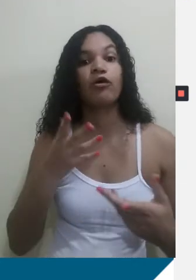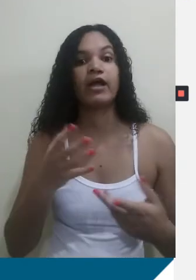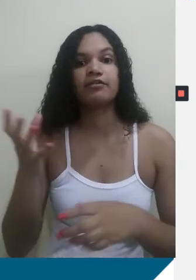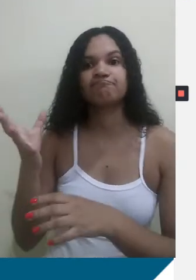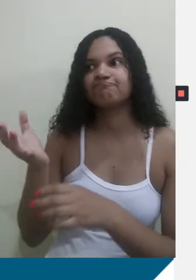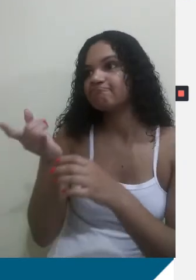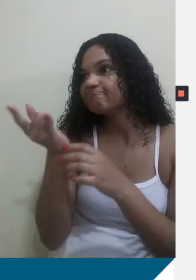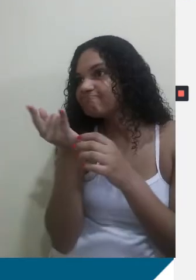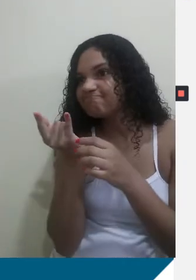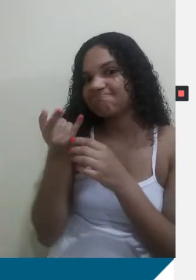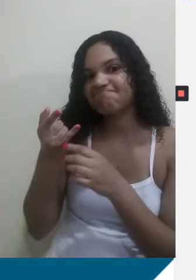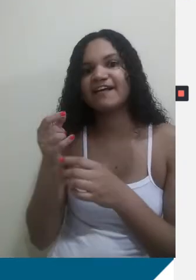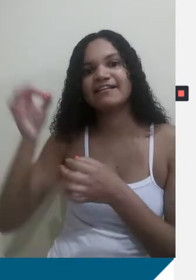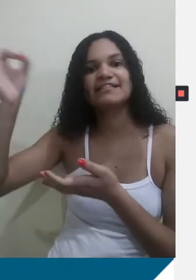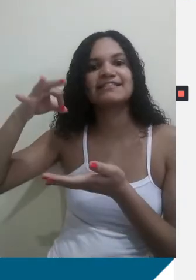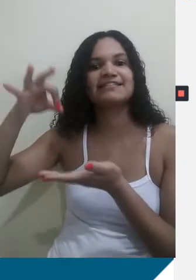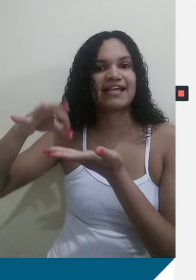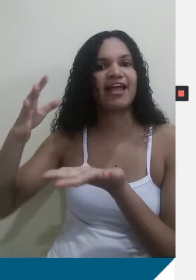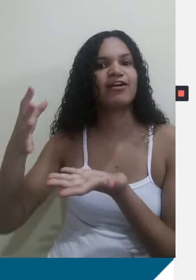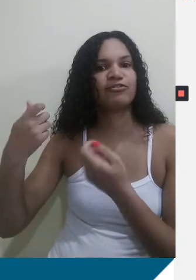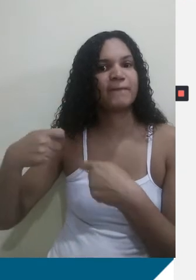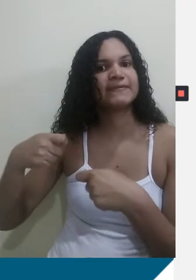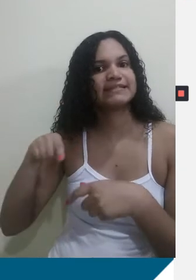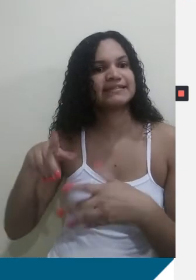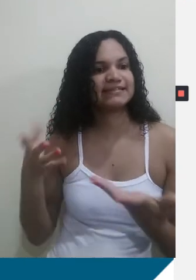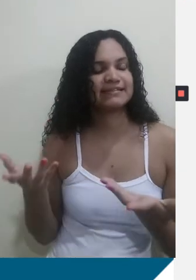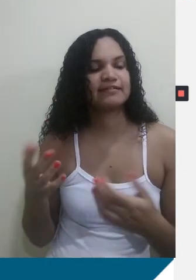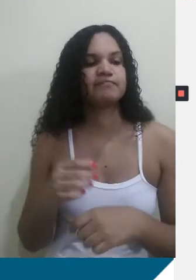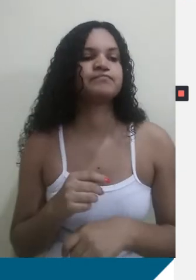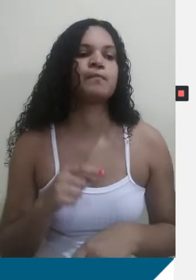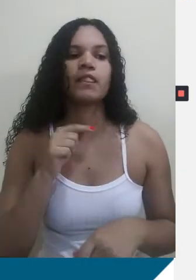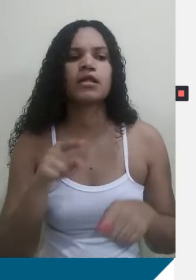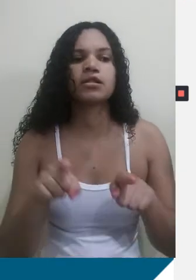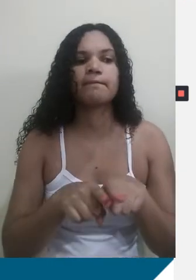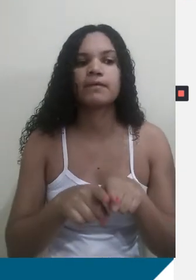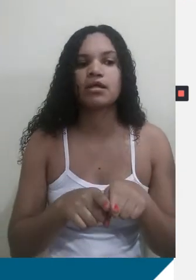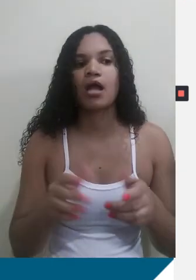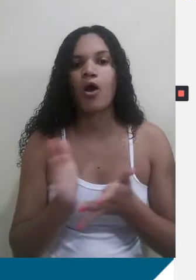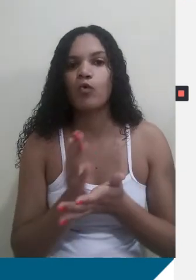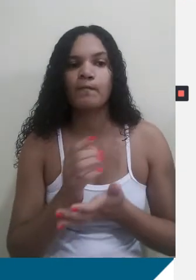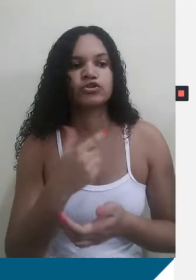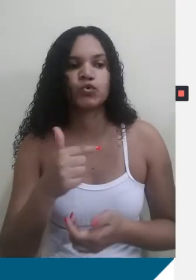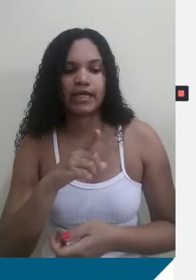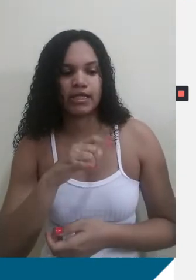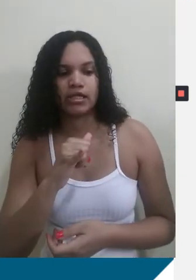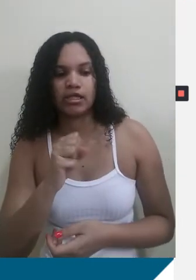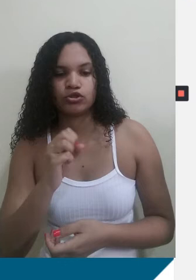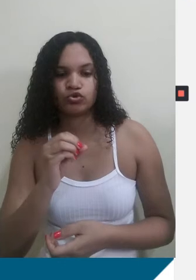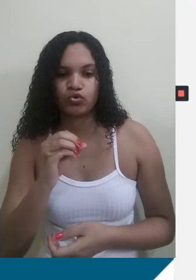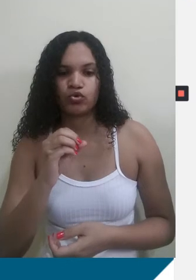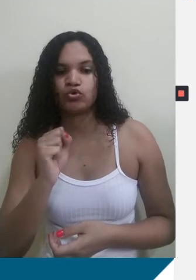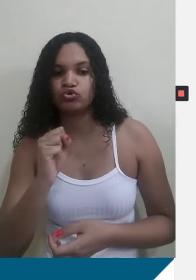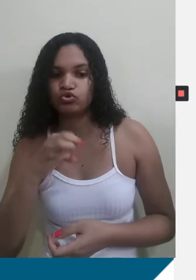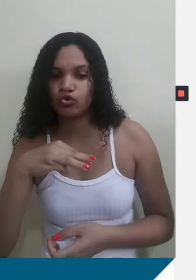polinização. As células vegetais não possuem lisossomos e muitos vacúolos são ricos em enzimas